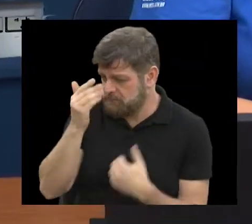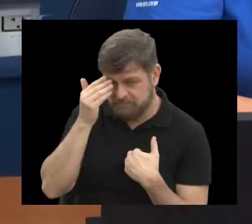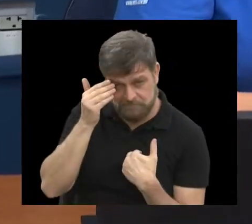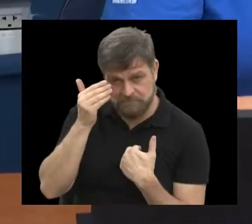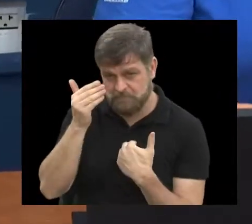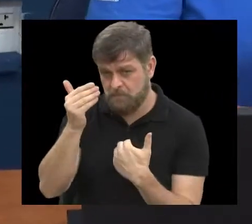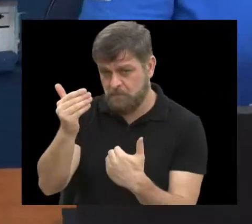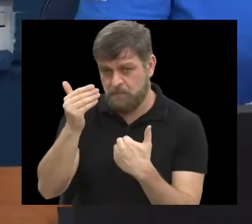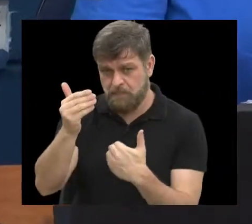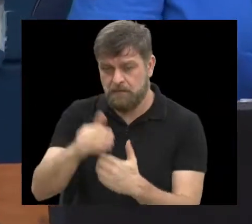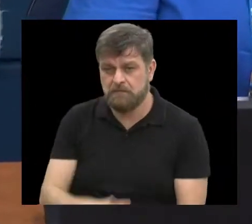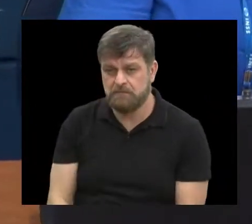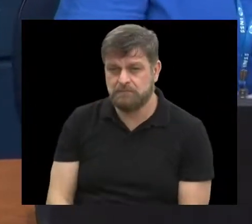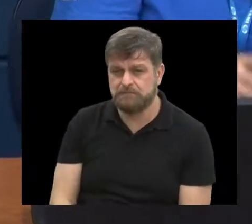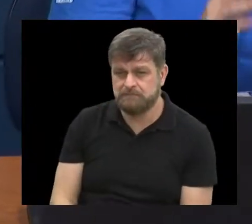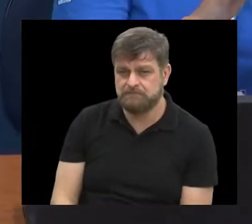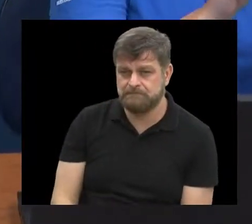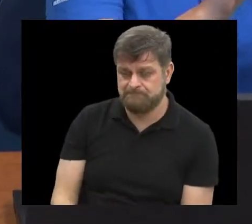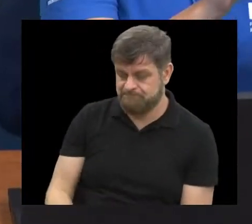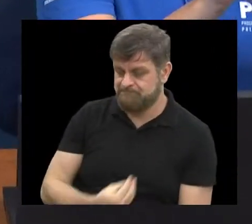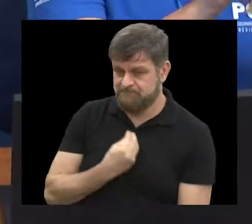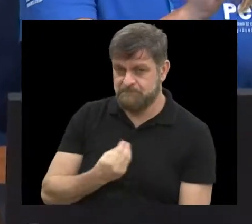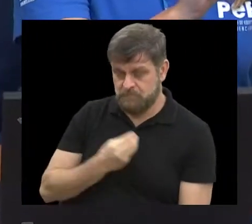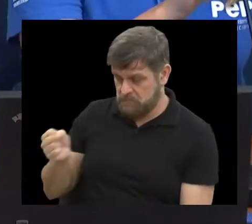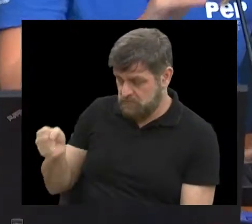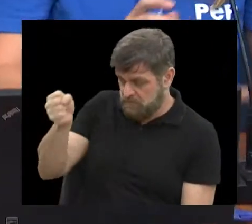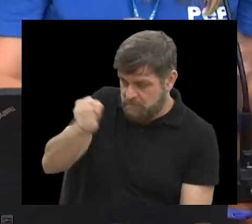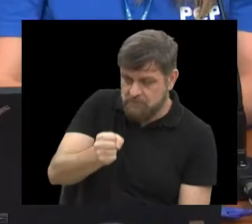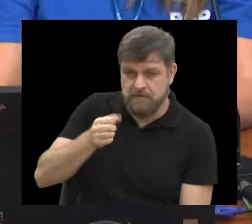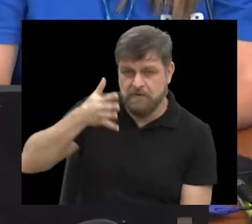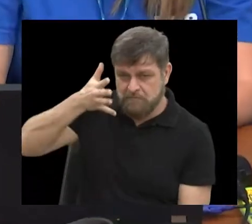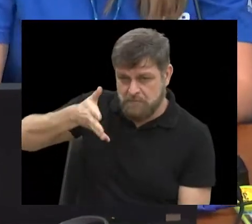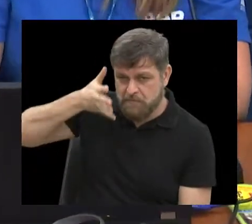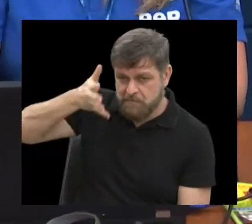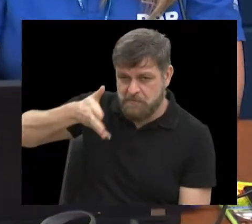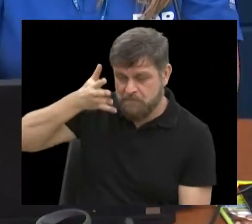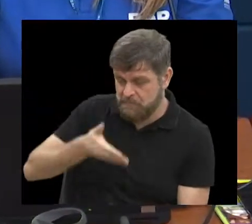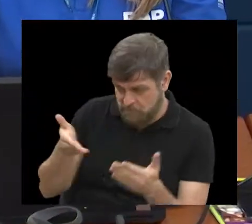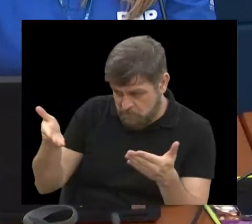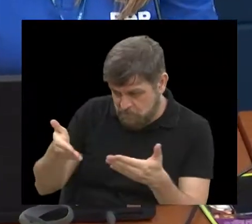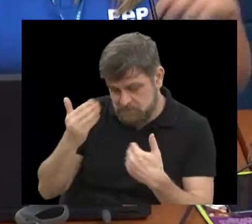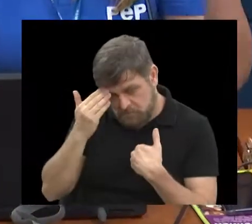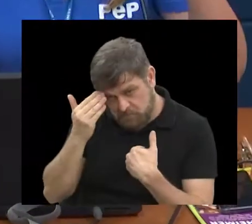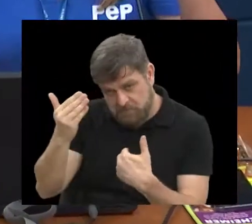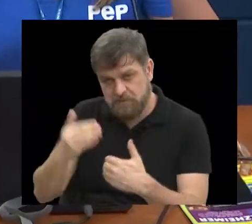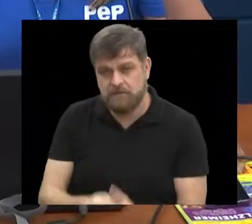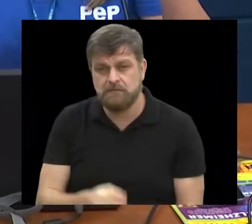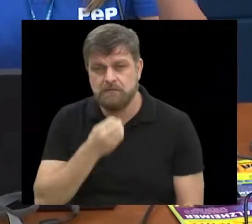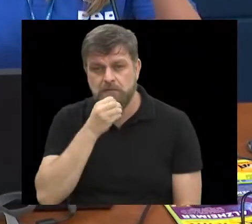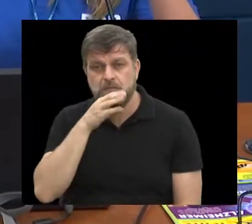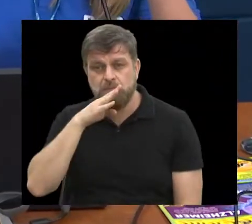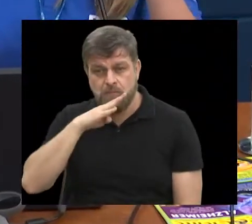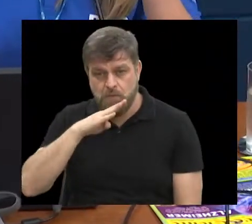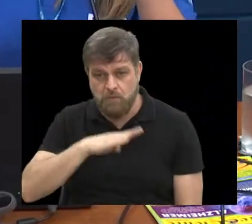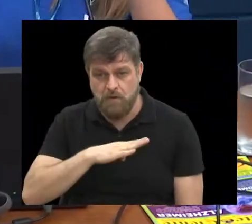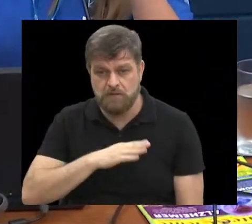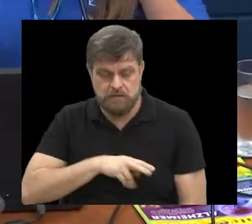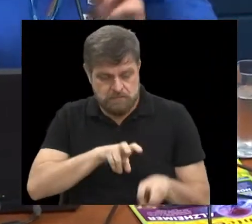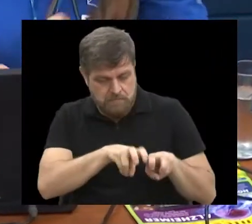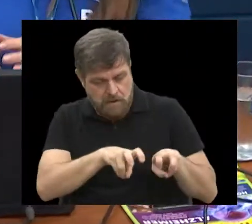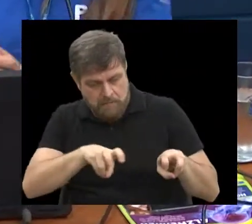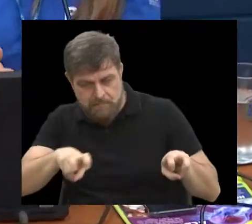mais uma vez, Mariana, por estar junto conosco nessa comissão. Boa tarde à